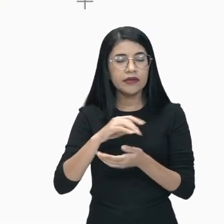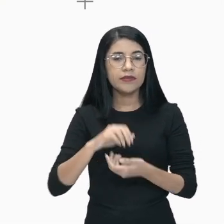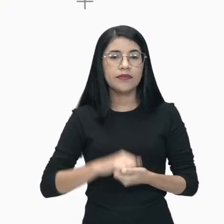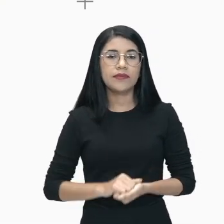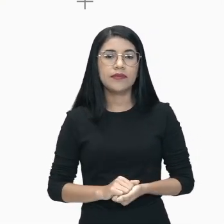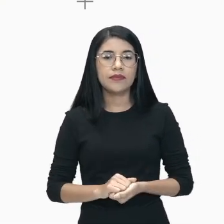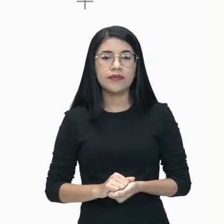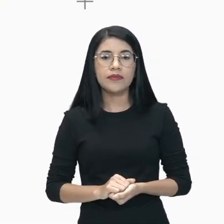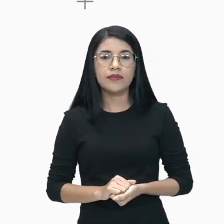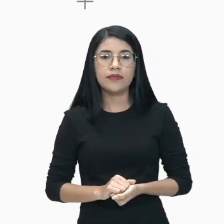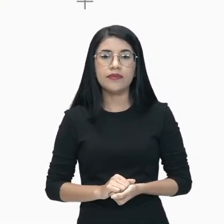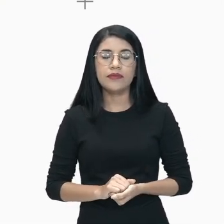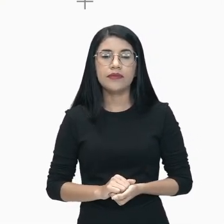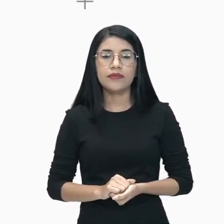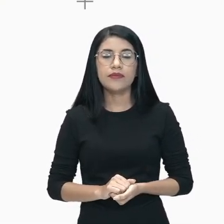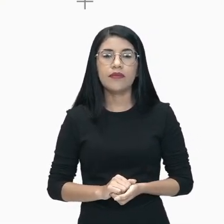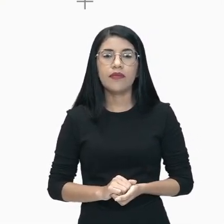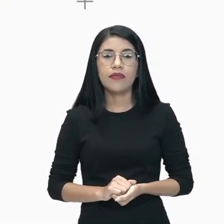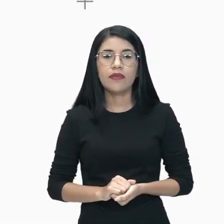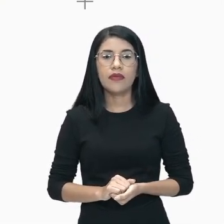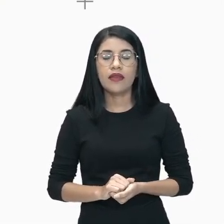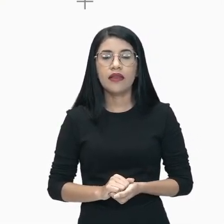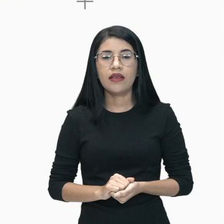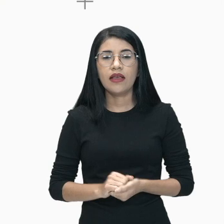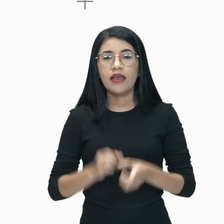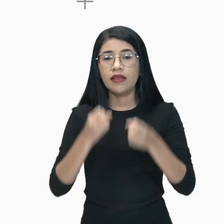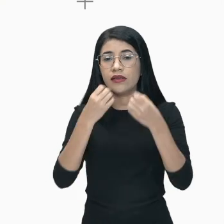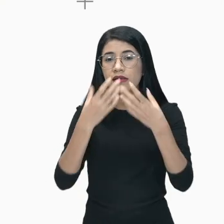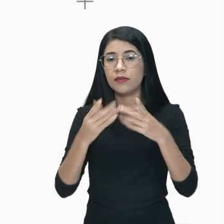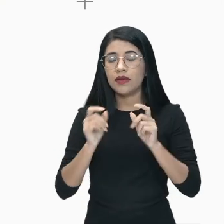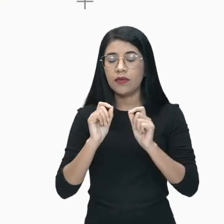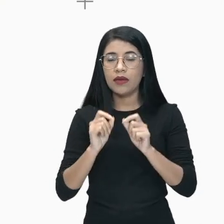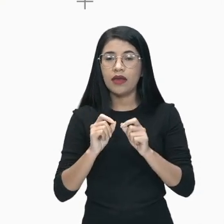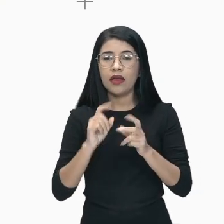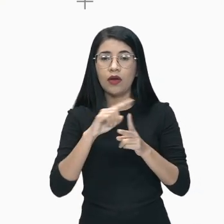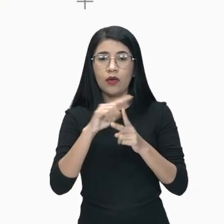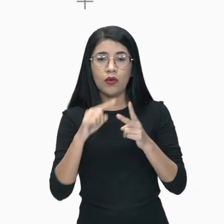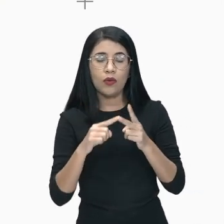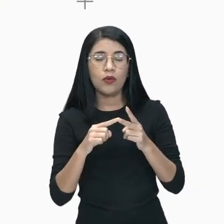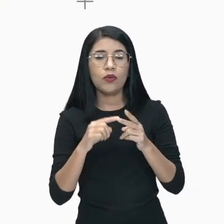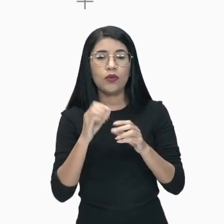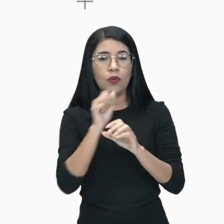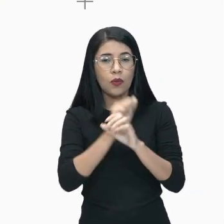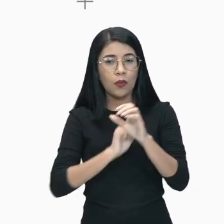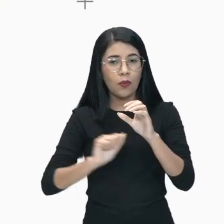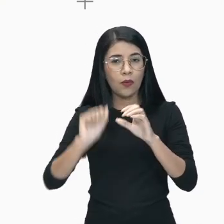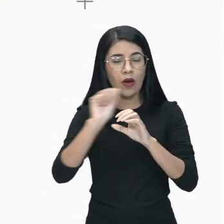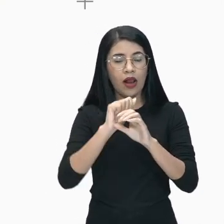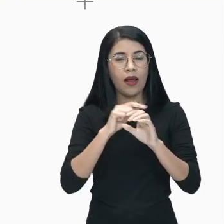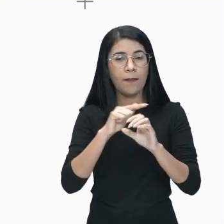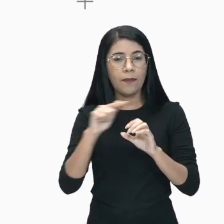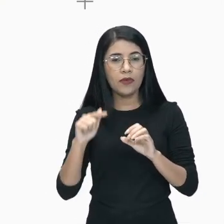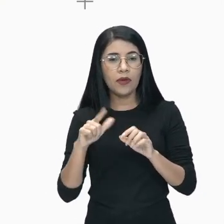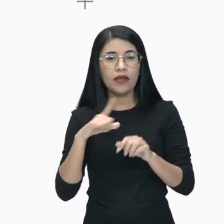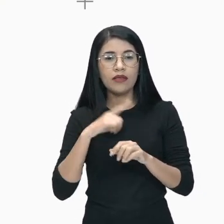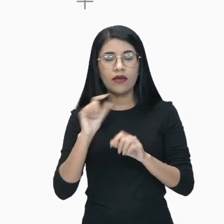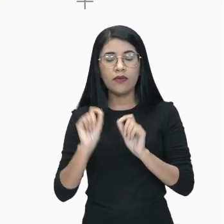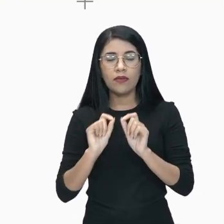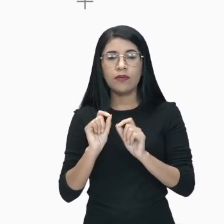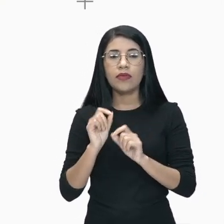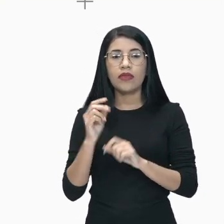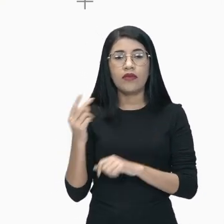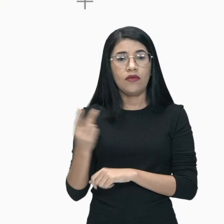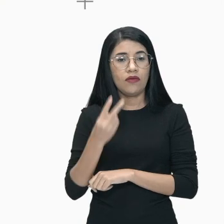olha, duas cargas elétricas pontiformes. E aí eu tenho o valor dessas duas